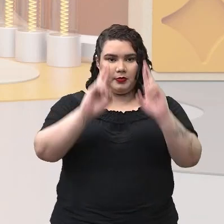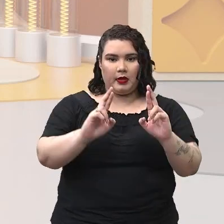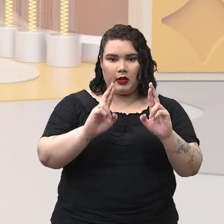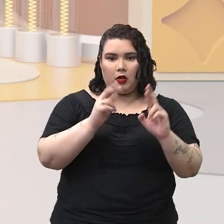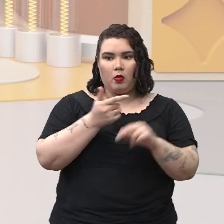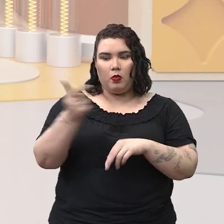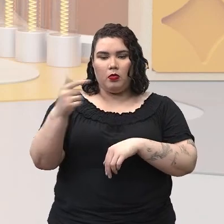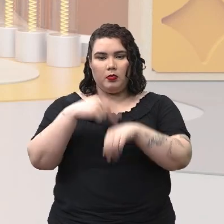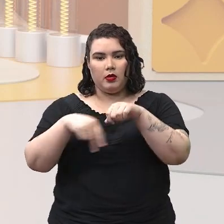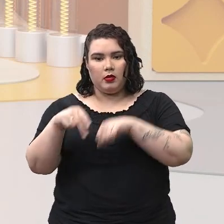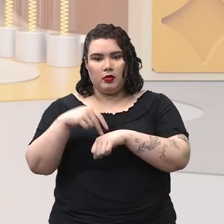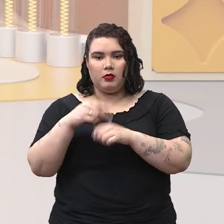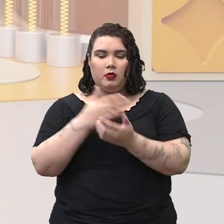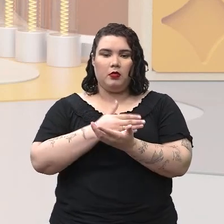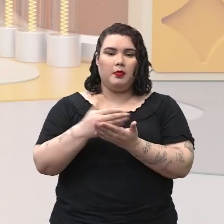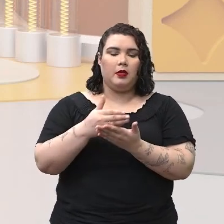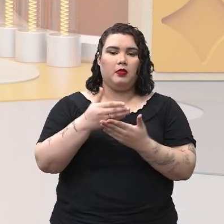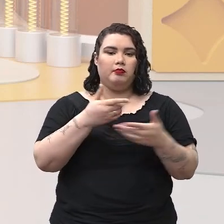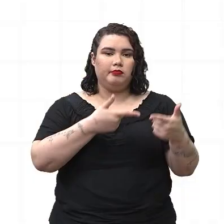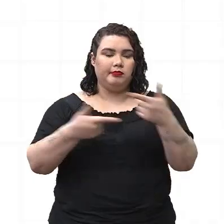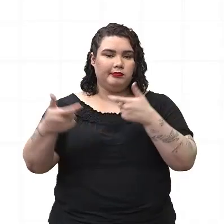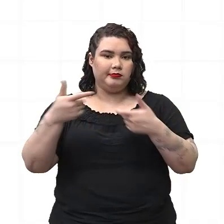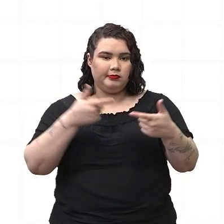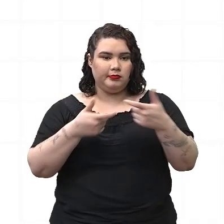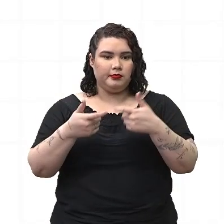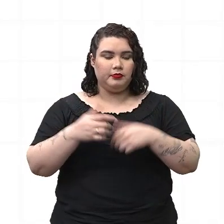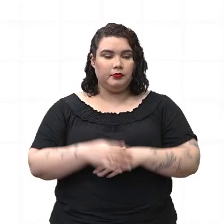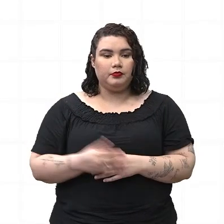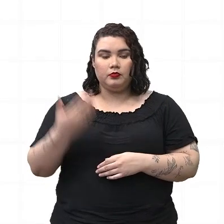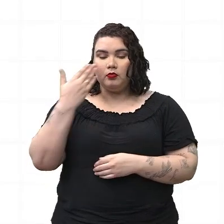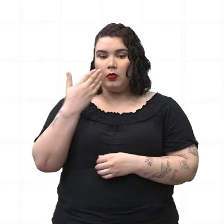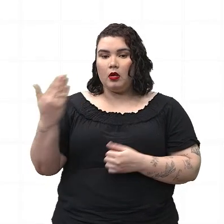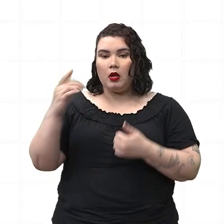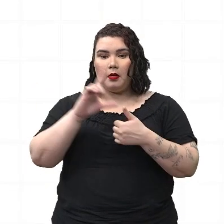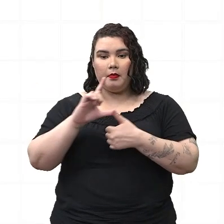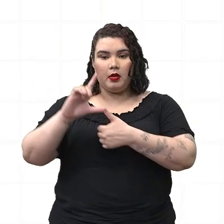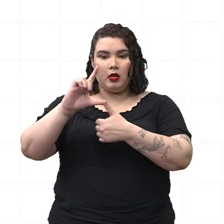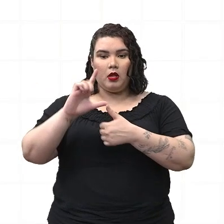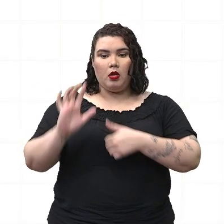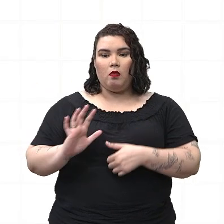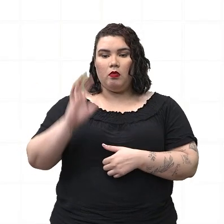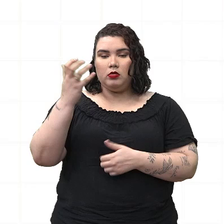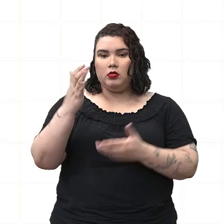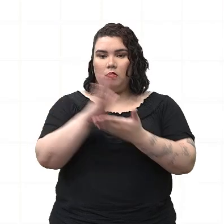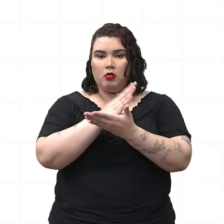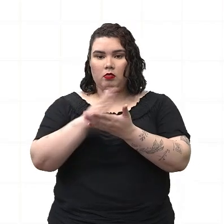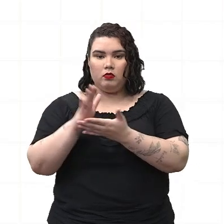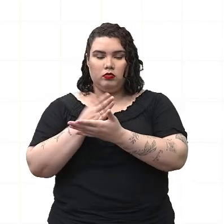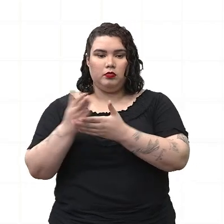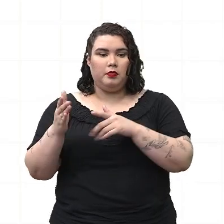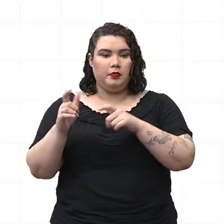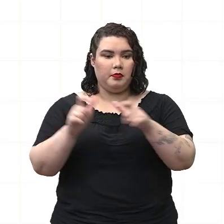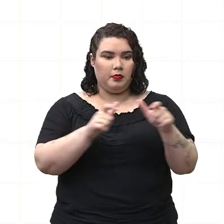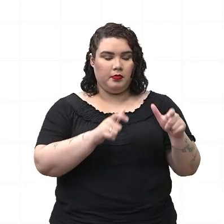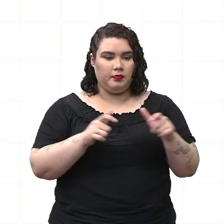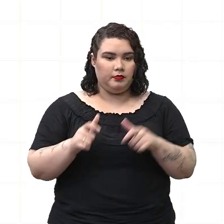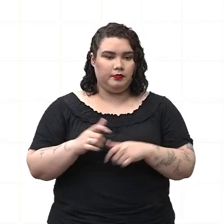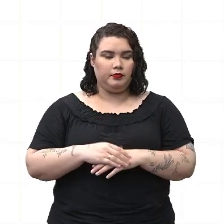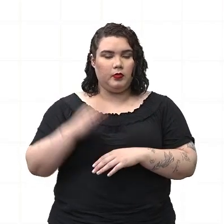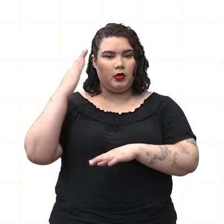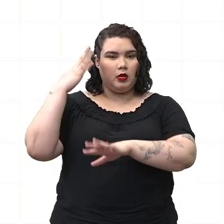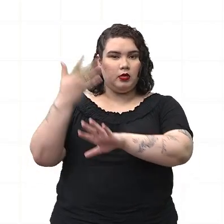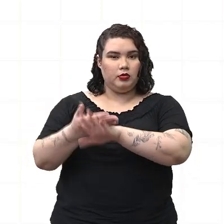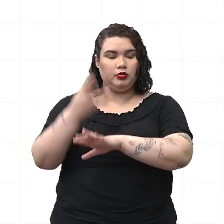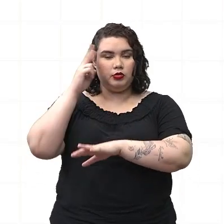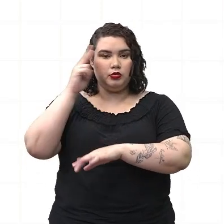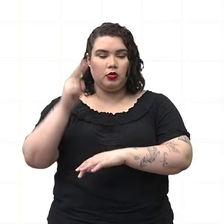outro país e acaba entrando em conflito. Aqui na América Latina isso aconteceu em algumas situações, né? Ao longo da história da América